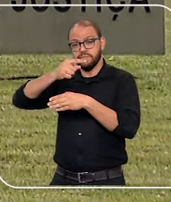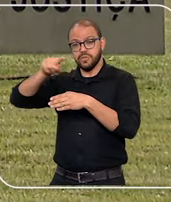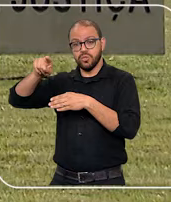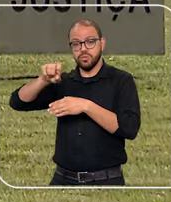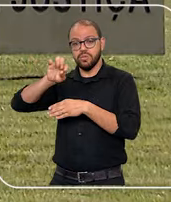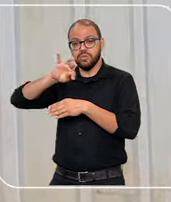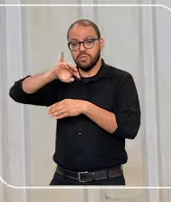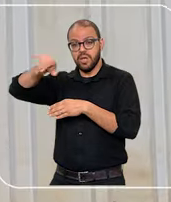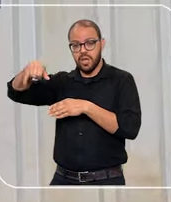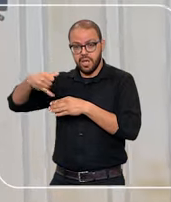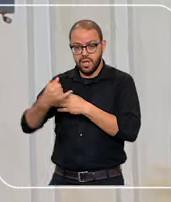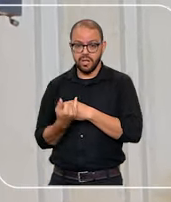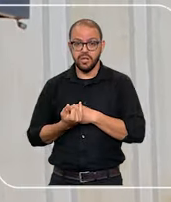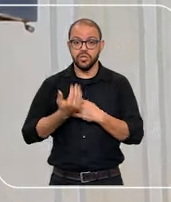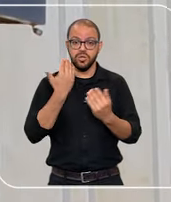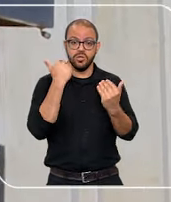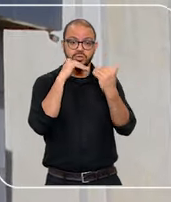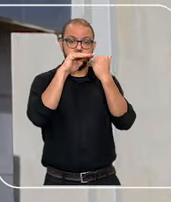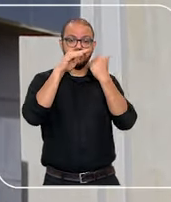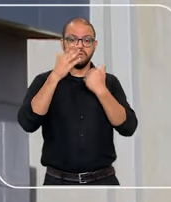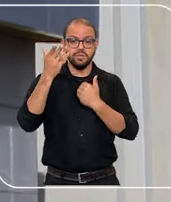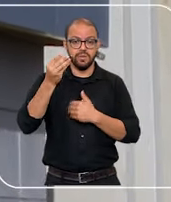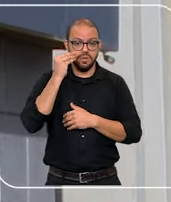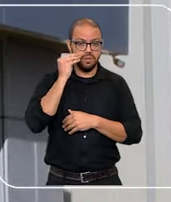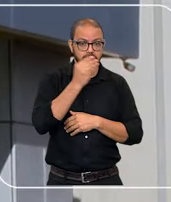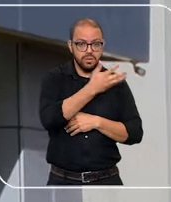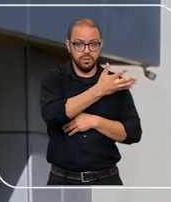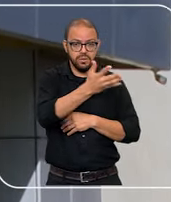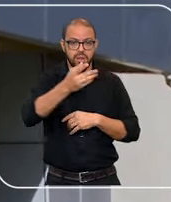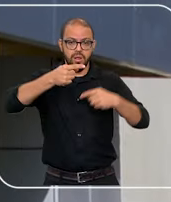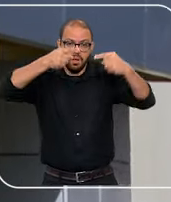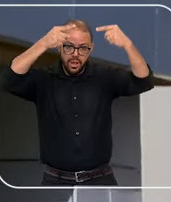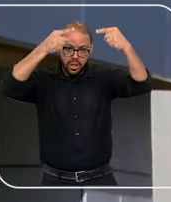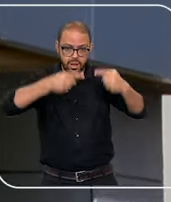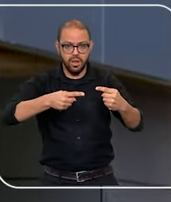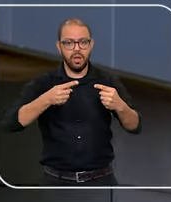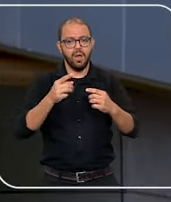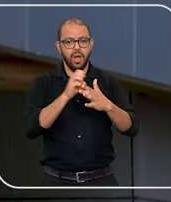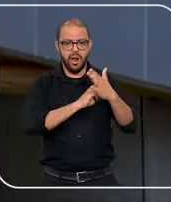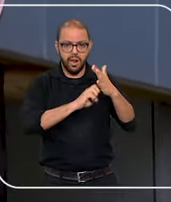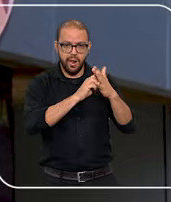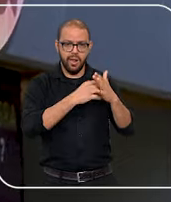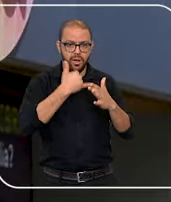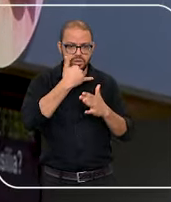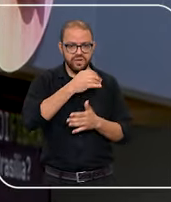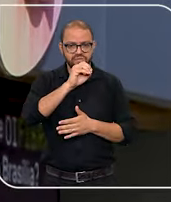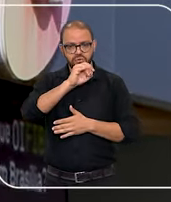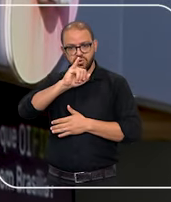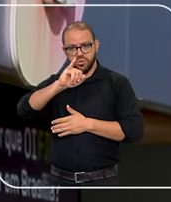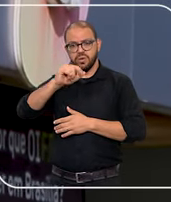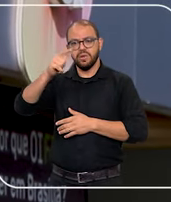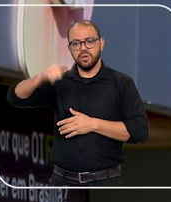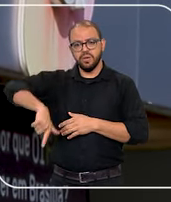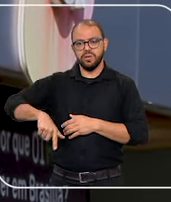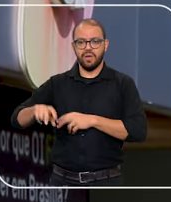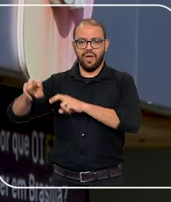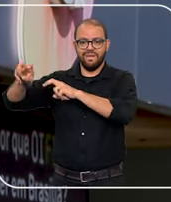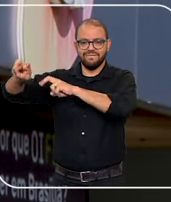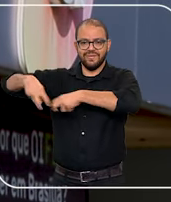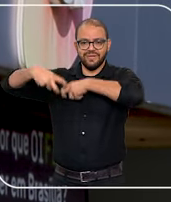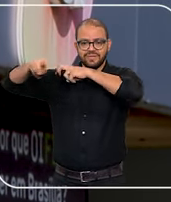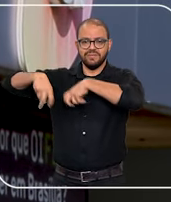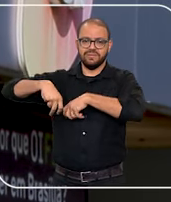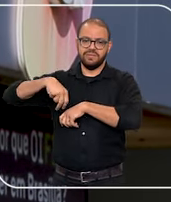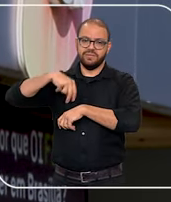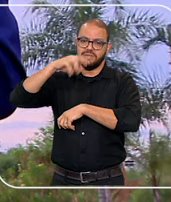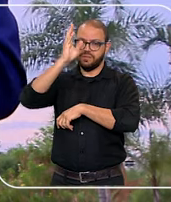do STJ ao julgar embargos de divergência apresentados em uma disputa entre a empresa de telefonia Oi e a